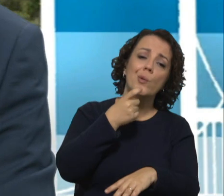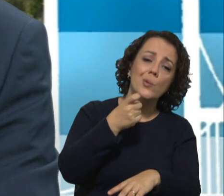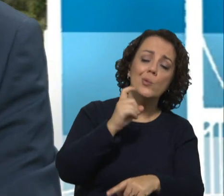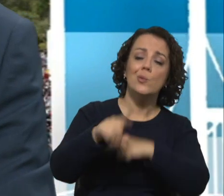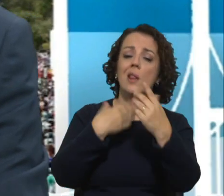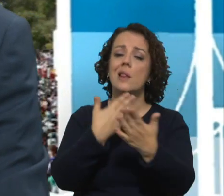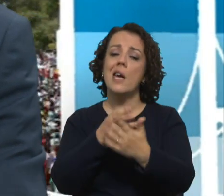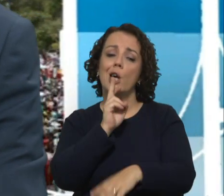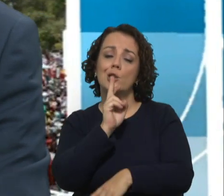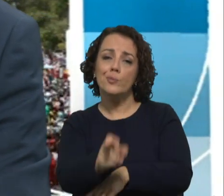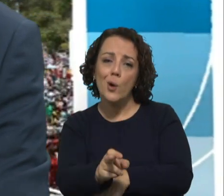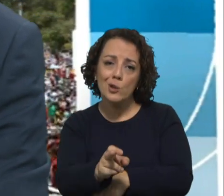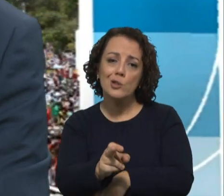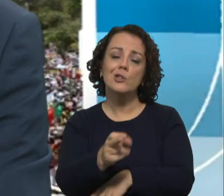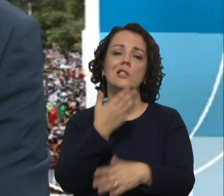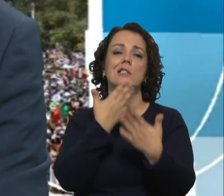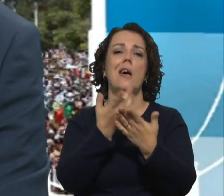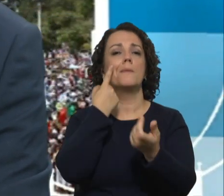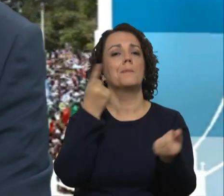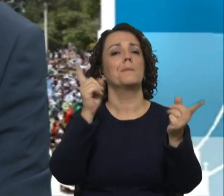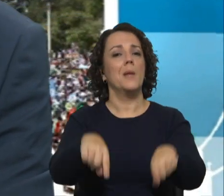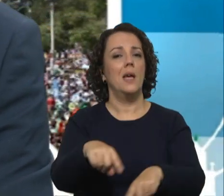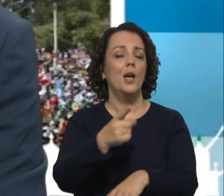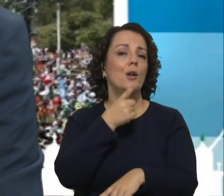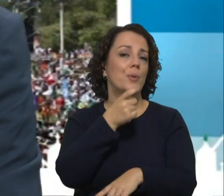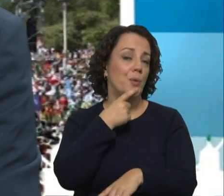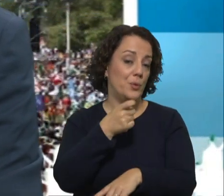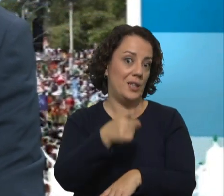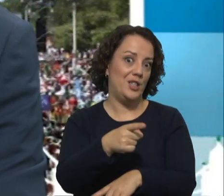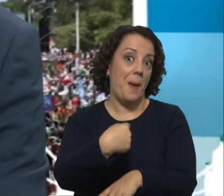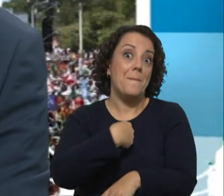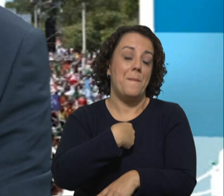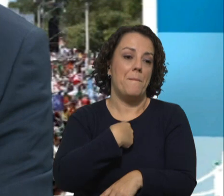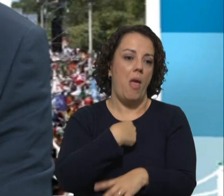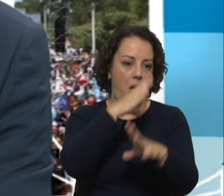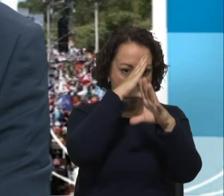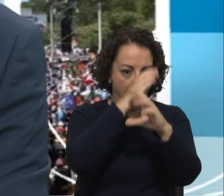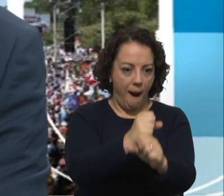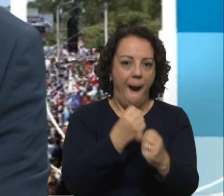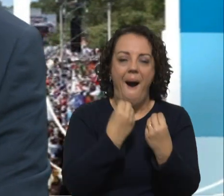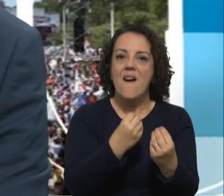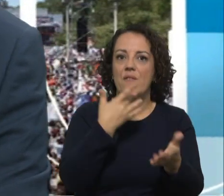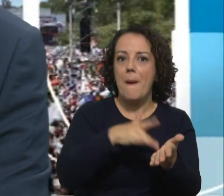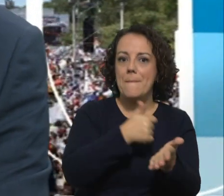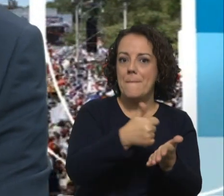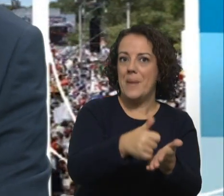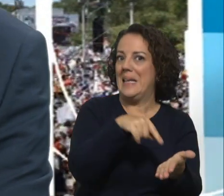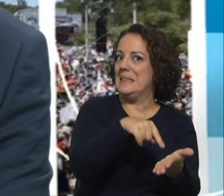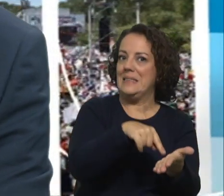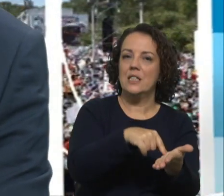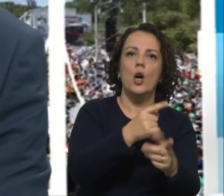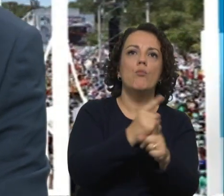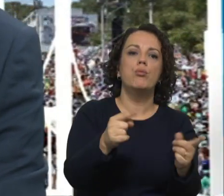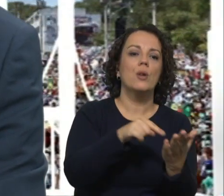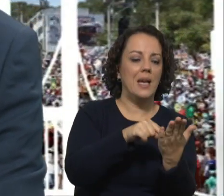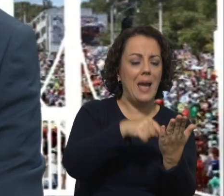que volta a gerar mais perguntas. Eu creio que esse é o fascínio da Bíblia, foi o que me fascinou também a mim na Bíblia, que é esta capacidade de... São